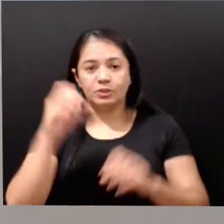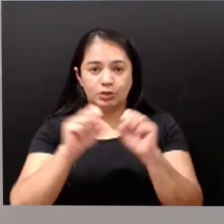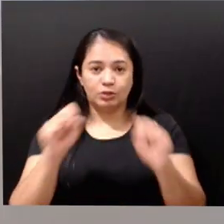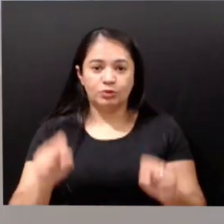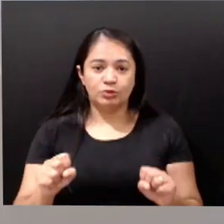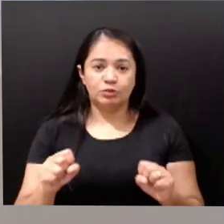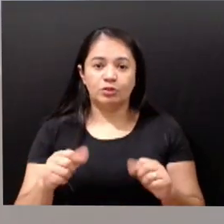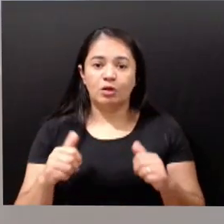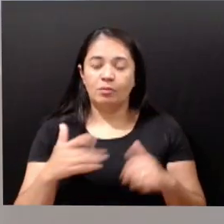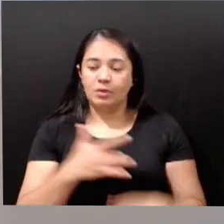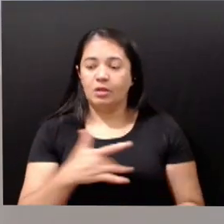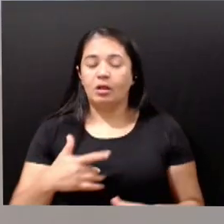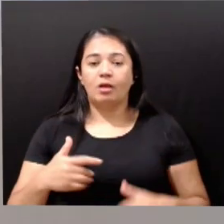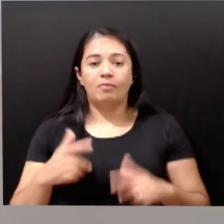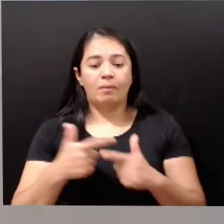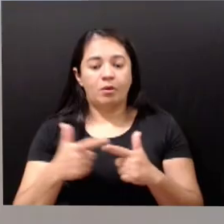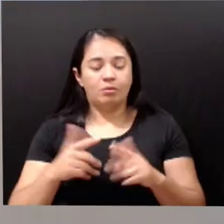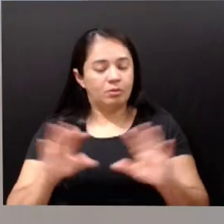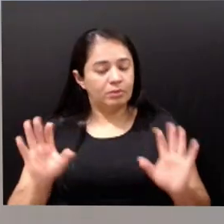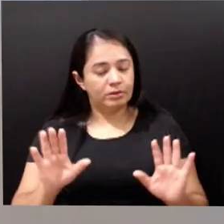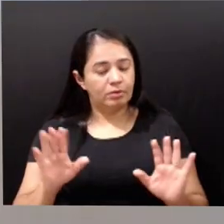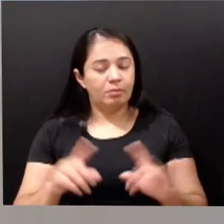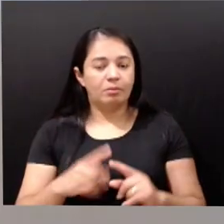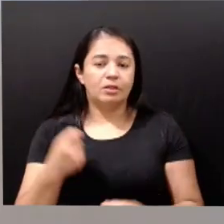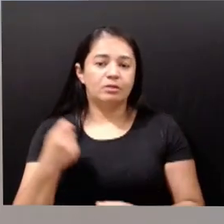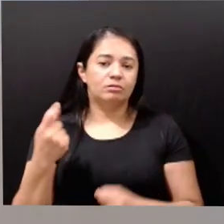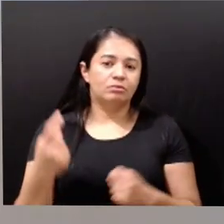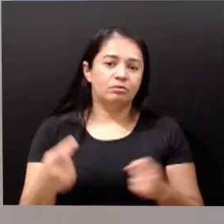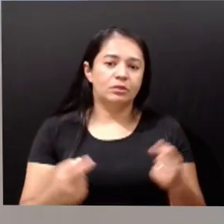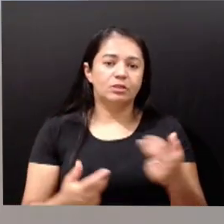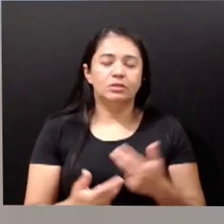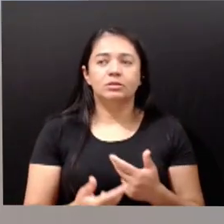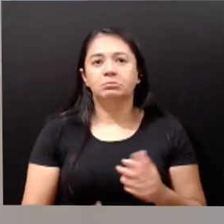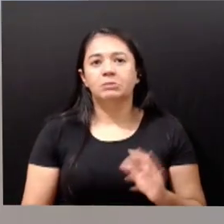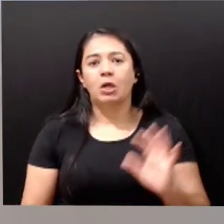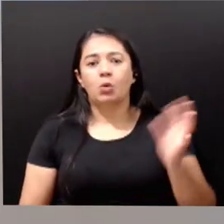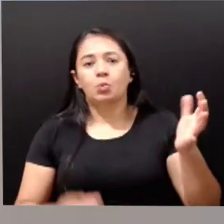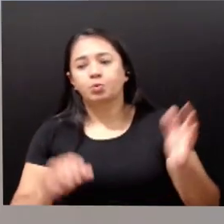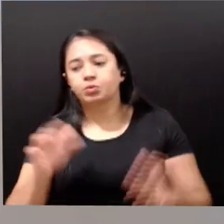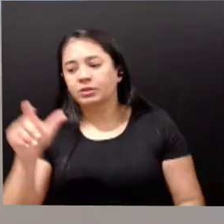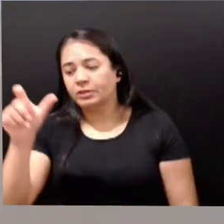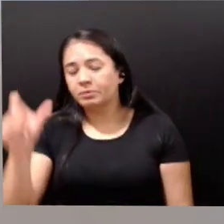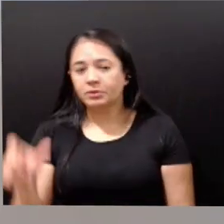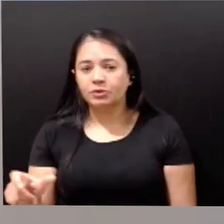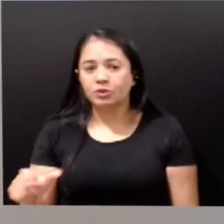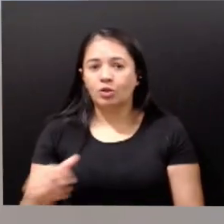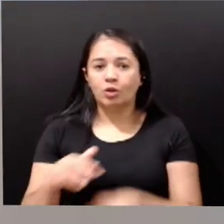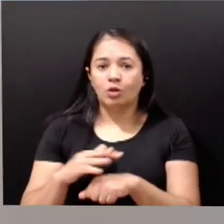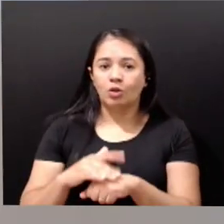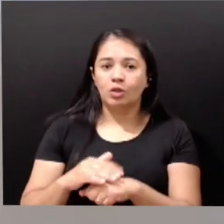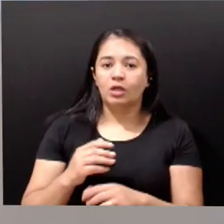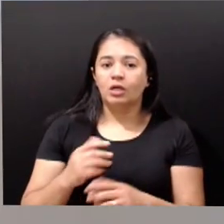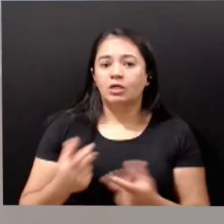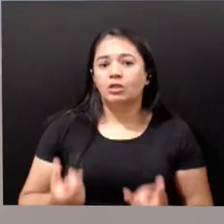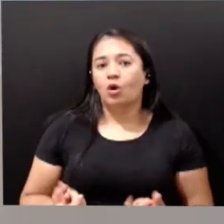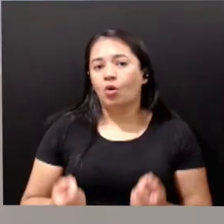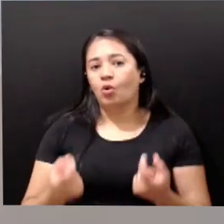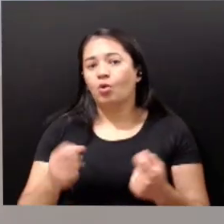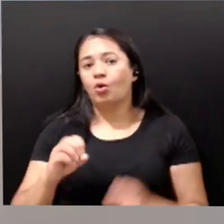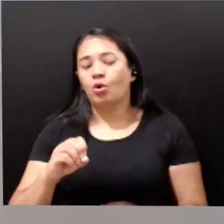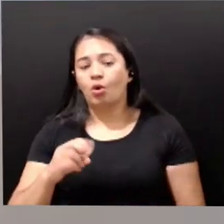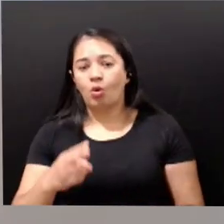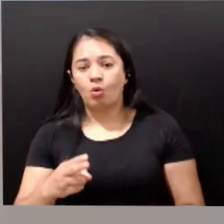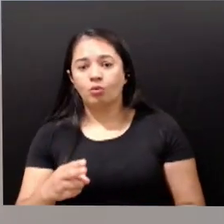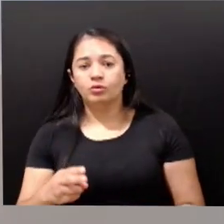sistema imunológico saudável, isso não é o problema. Em algumas situações excepcionais, naqueles indivíduos que têm uma doença oncológica ou fazer